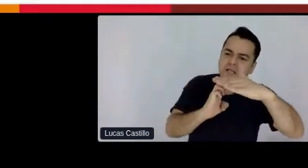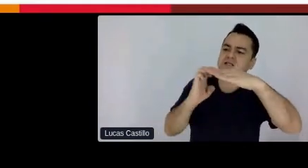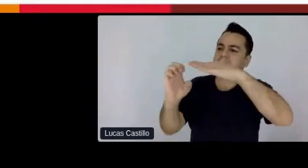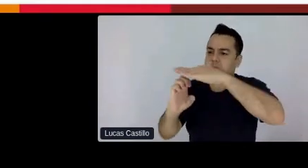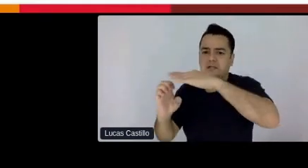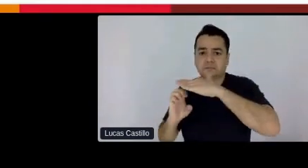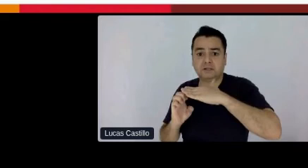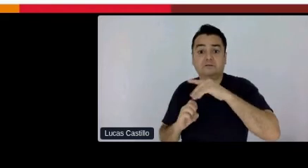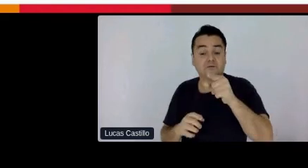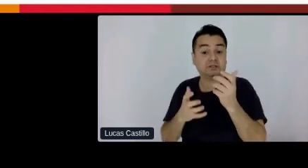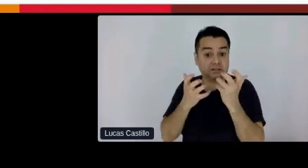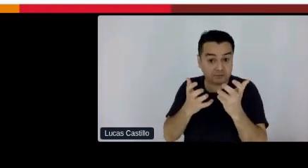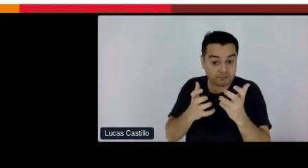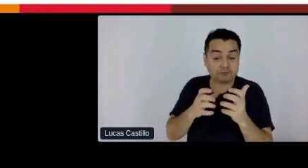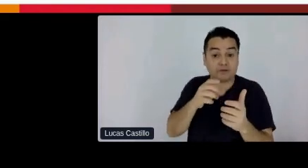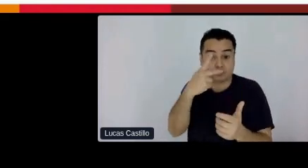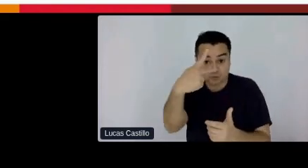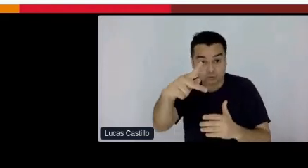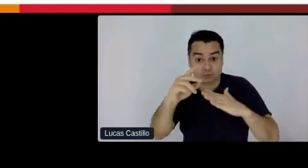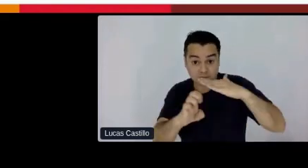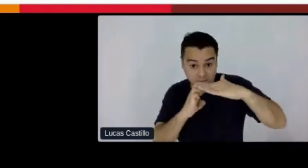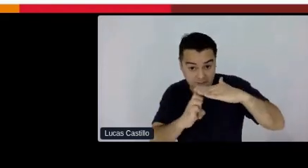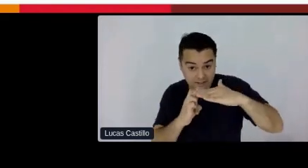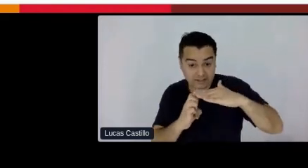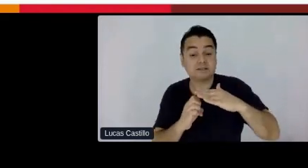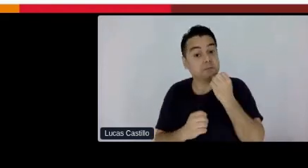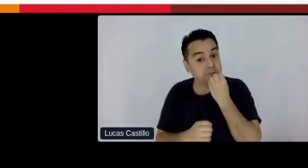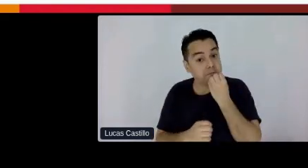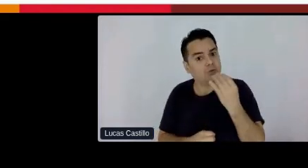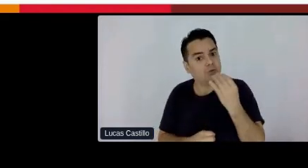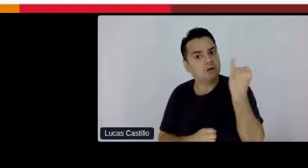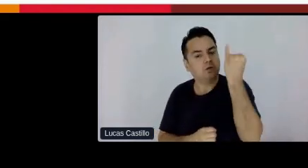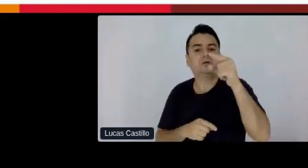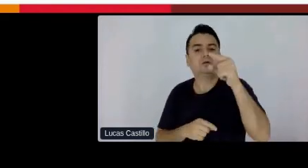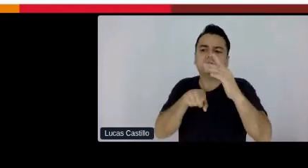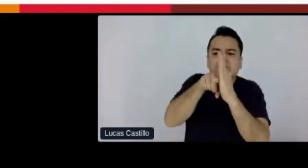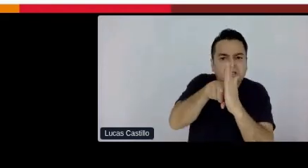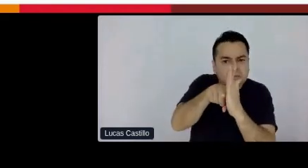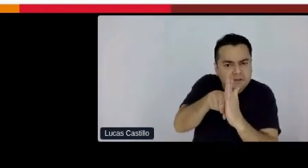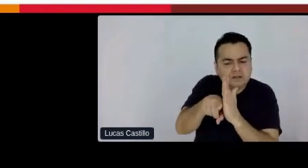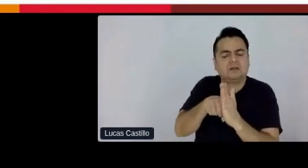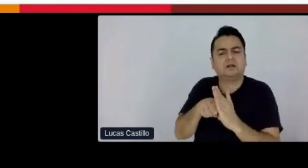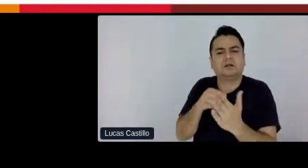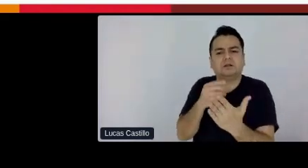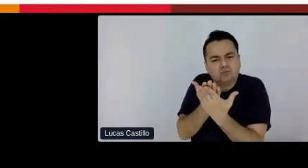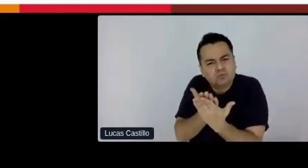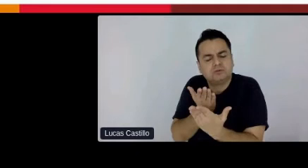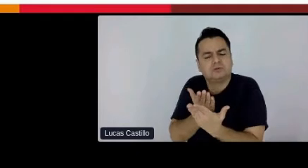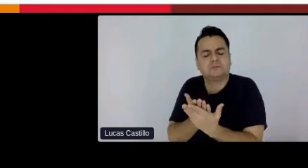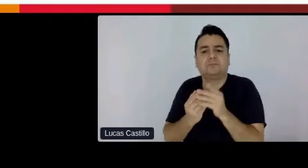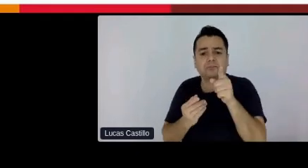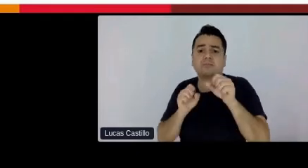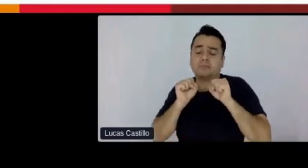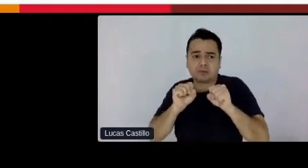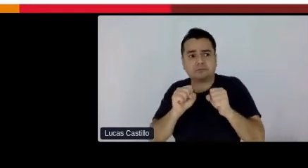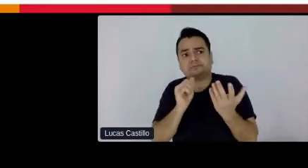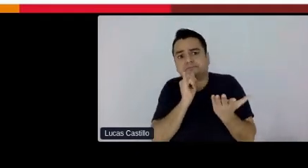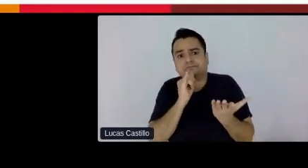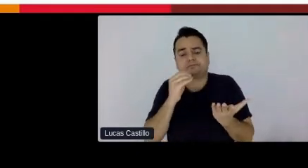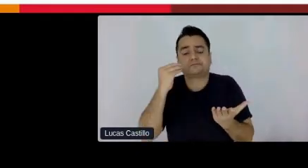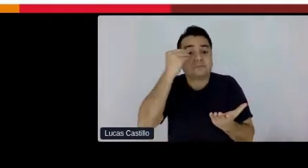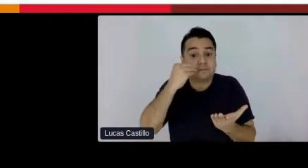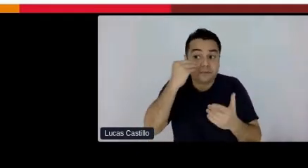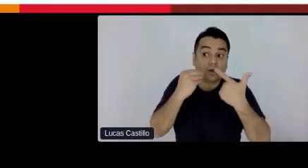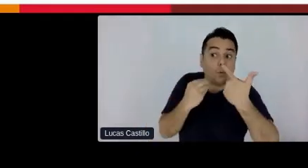estiver interessado de montar uma ação afirmativa para a sua empresa, pesquise um pouquinho. Você pode construir com base na experiência de